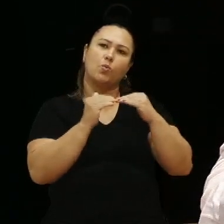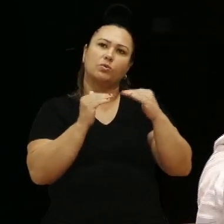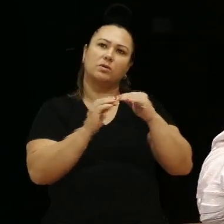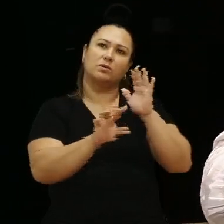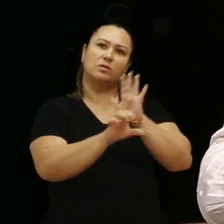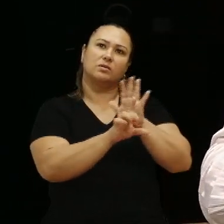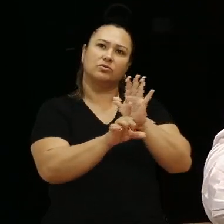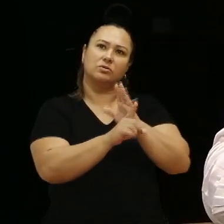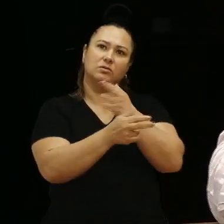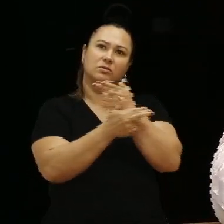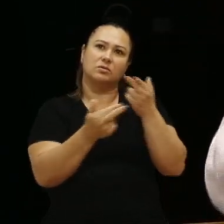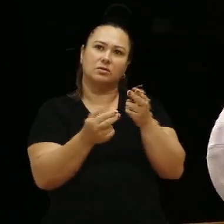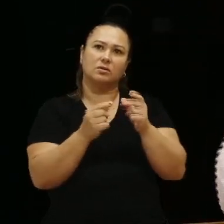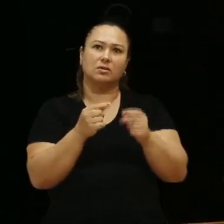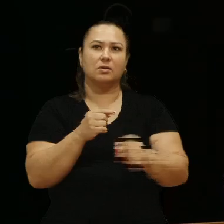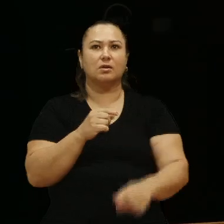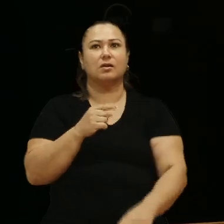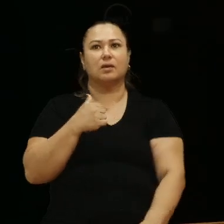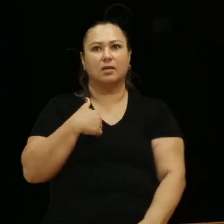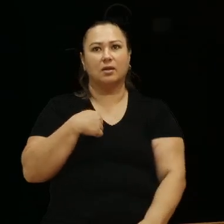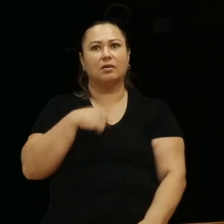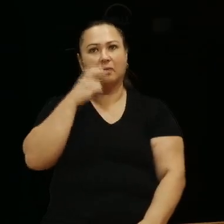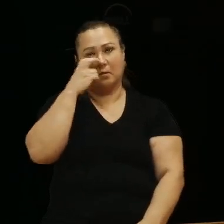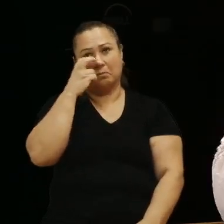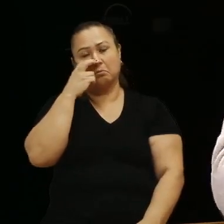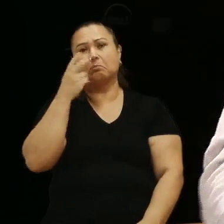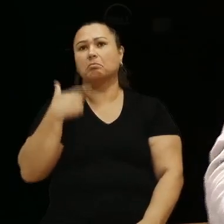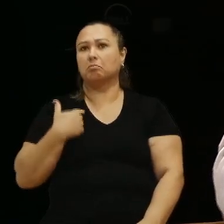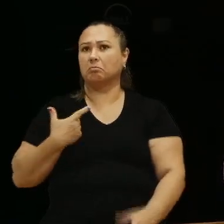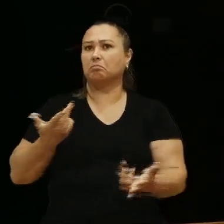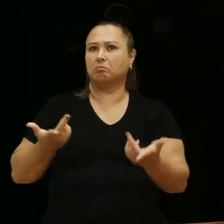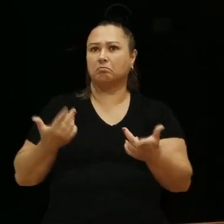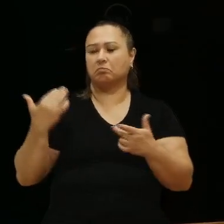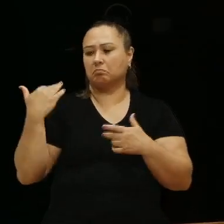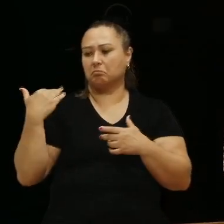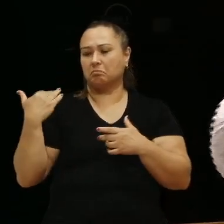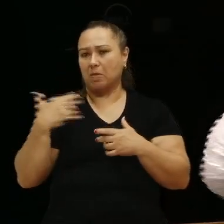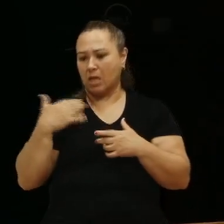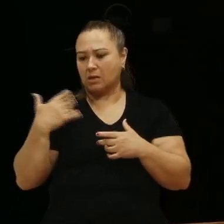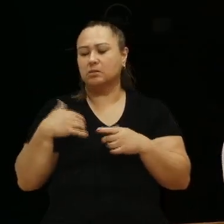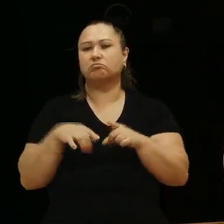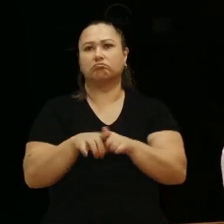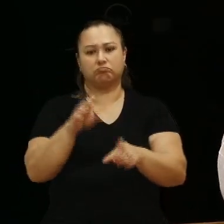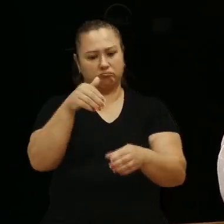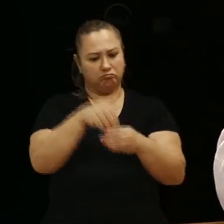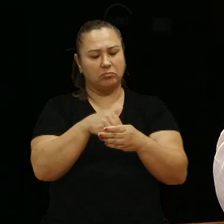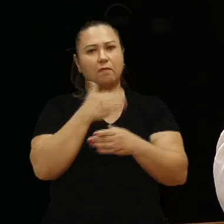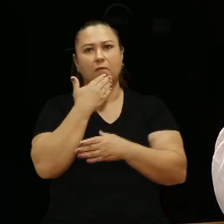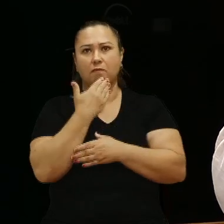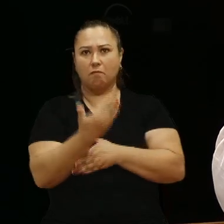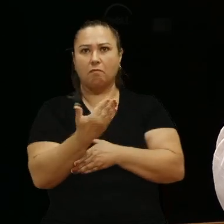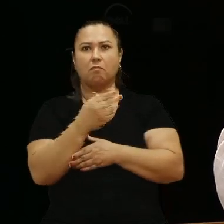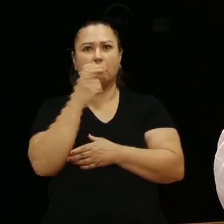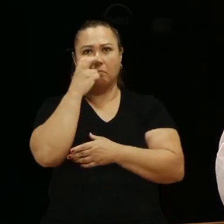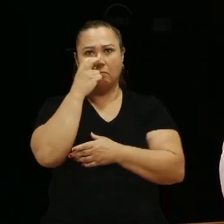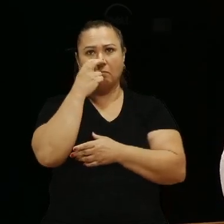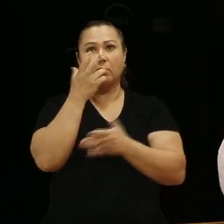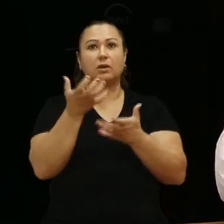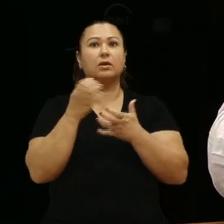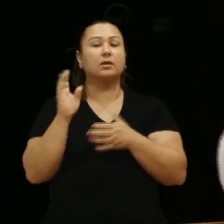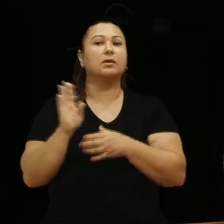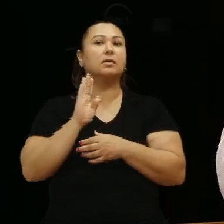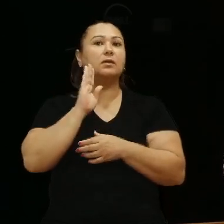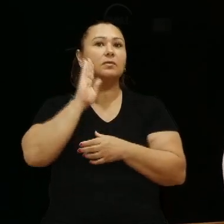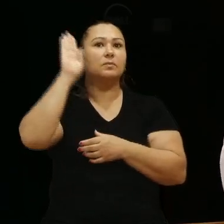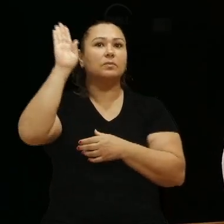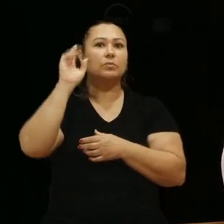legislativo, o modelo que foi feito, vereadora Andressa, nós concordamos com o mérito. Tanto eu como a vereadora Andressa Marques vamos votar a favor do projeto da senhora, mas queria destacar